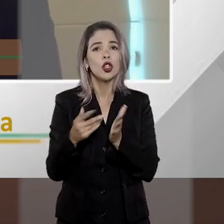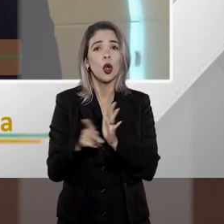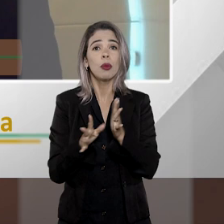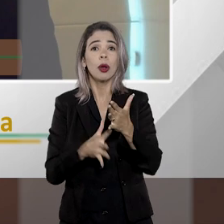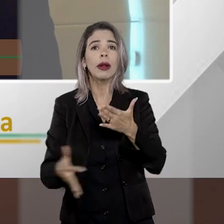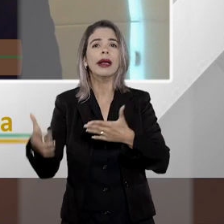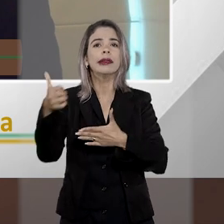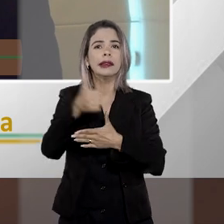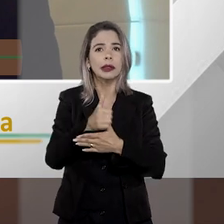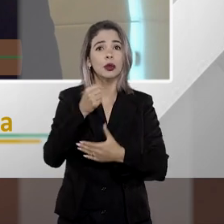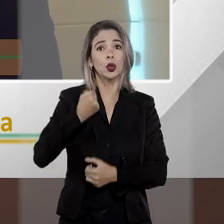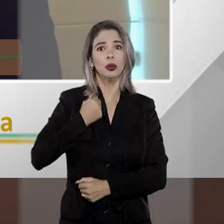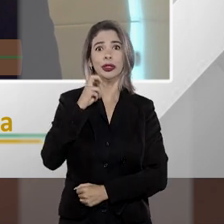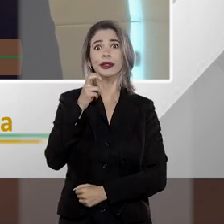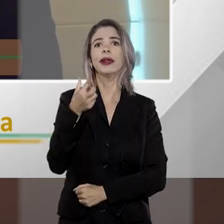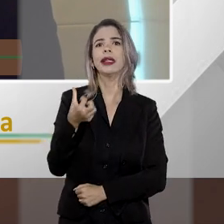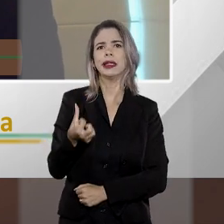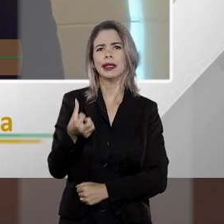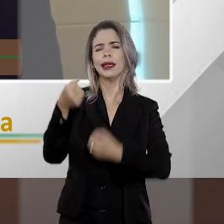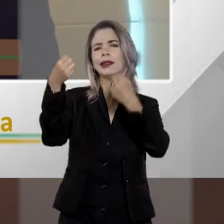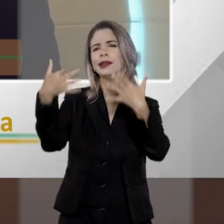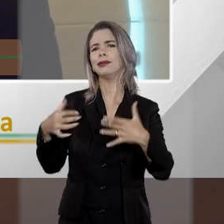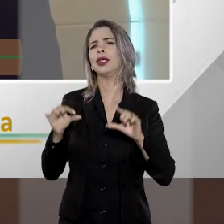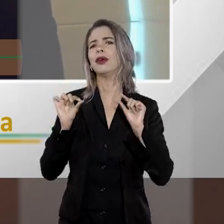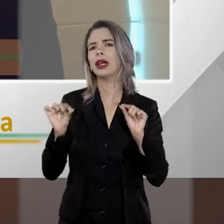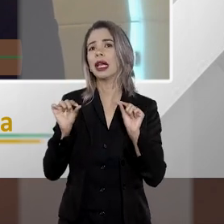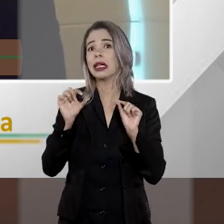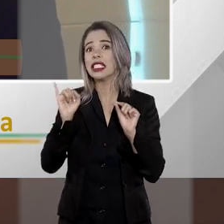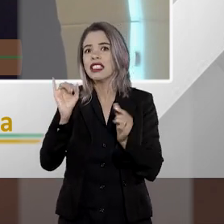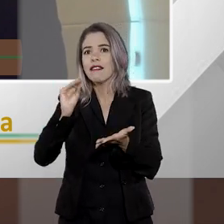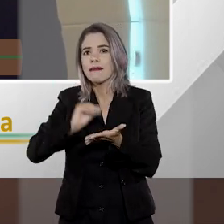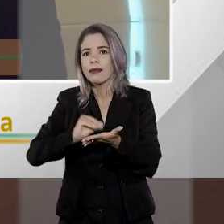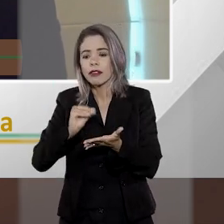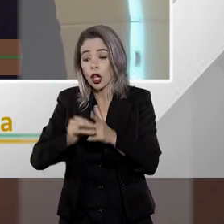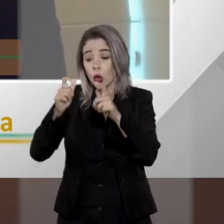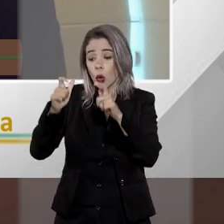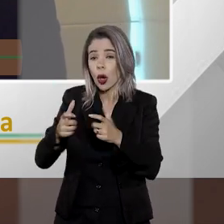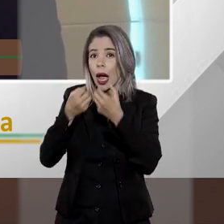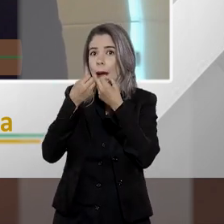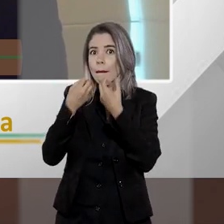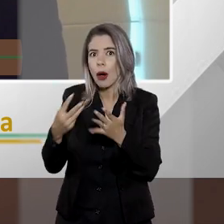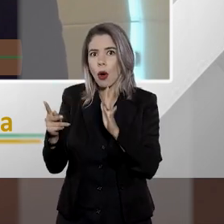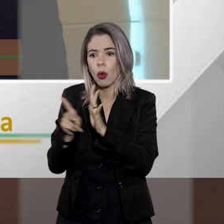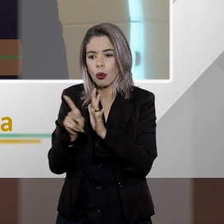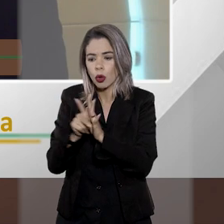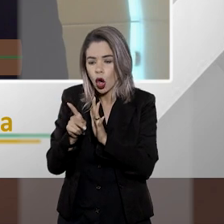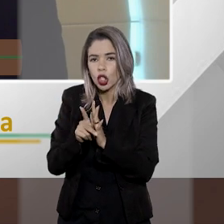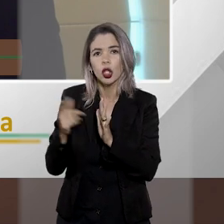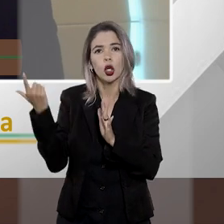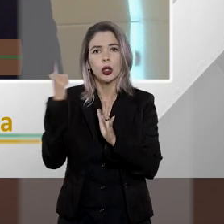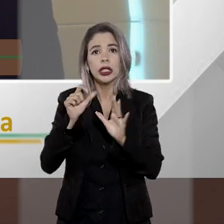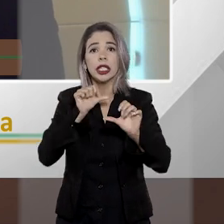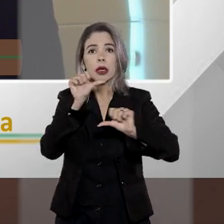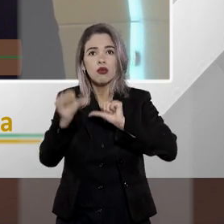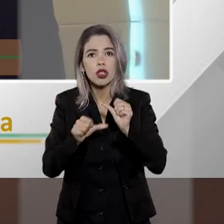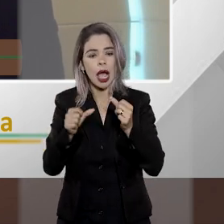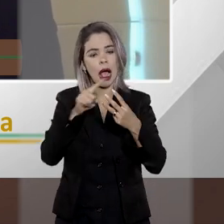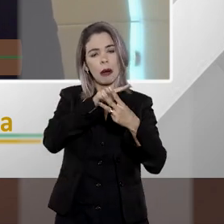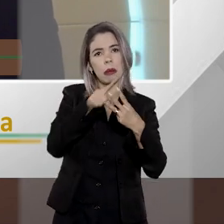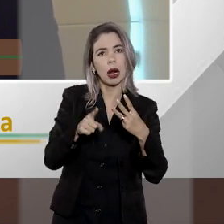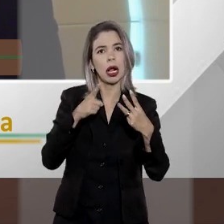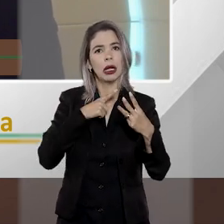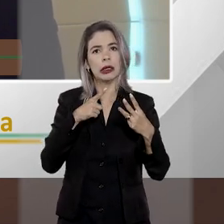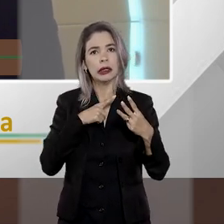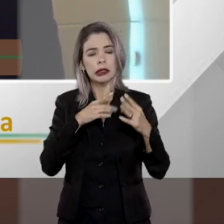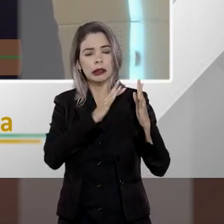própria súmula vinculante 56, nos diz que, na falta de estabelecimento adequado para fins de progressão, não é possível,